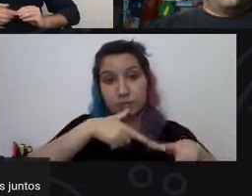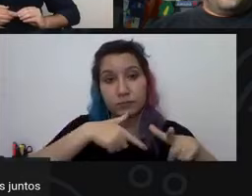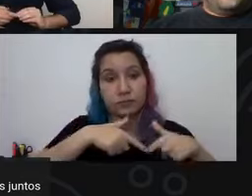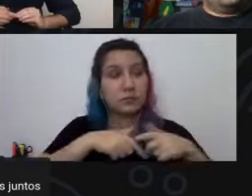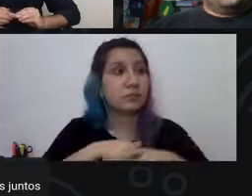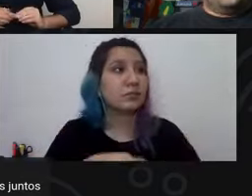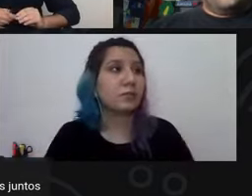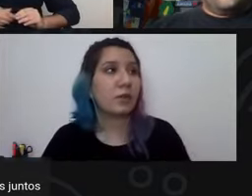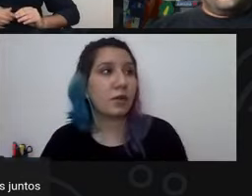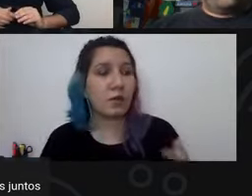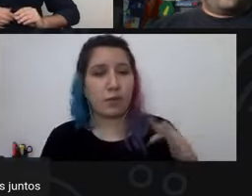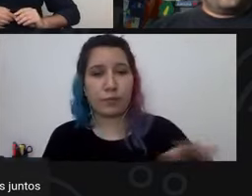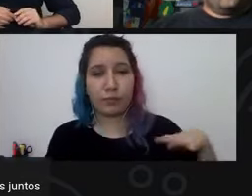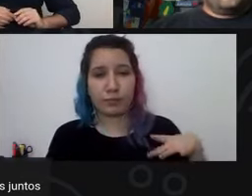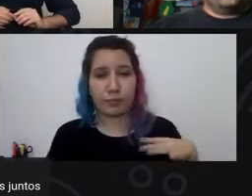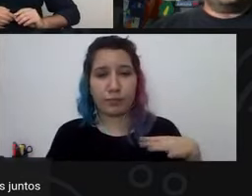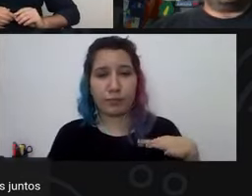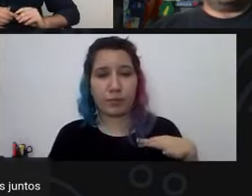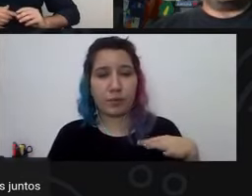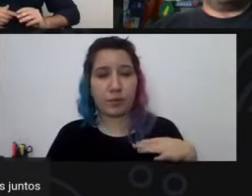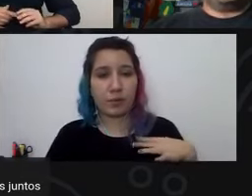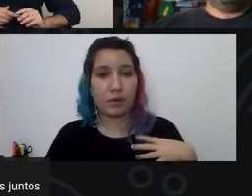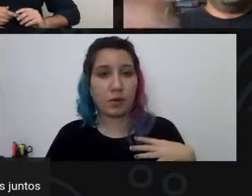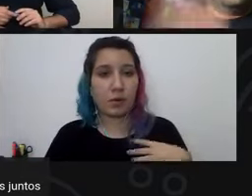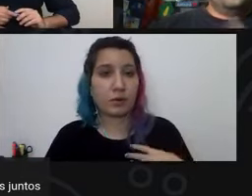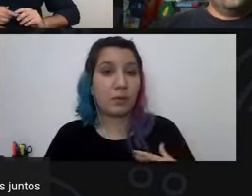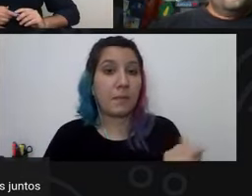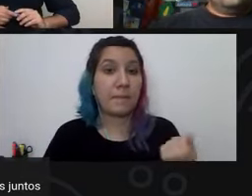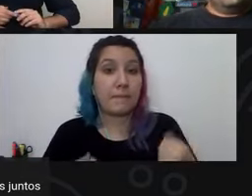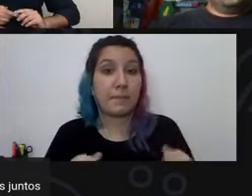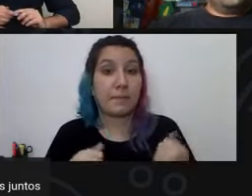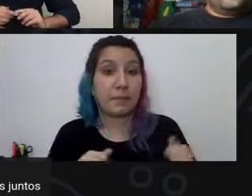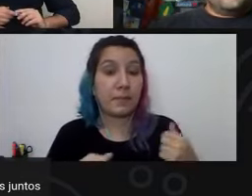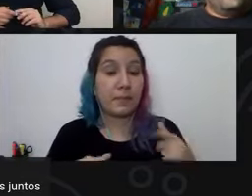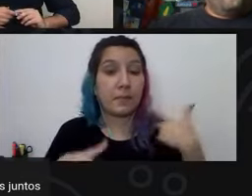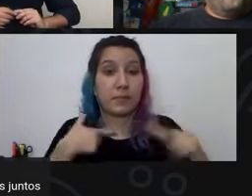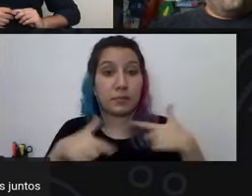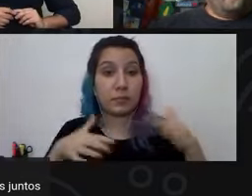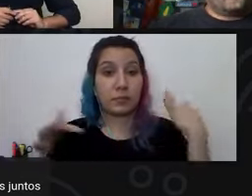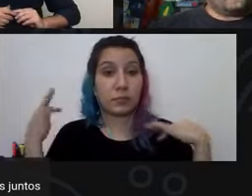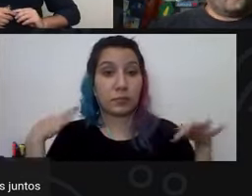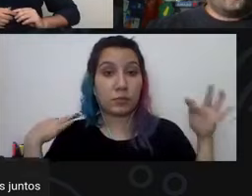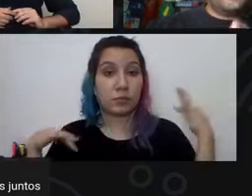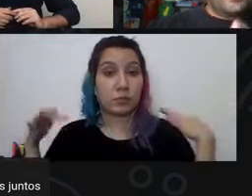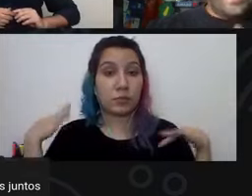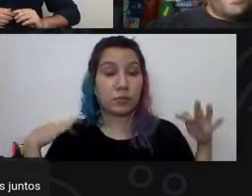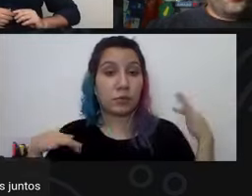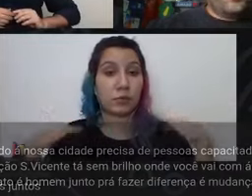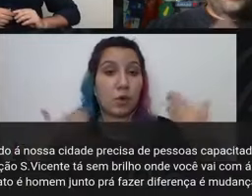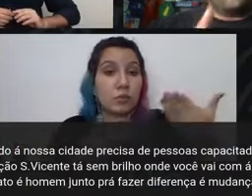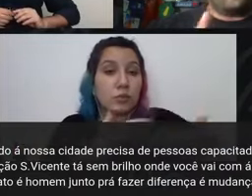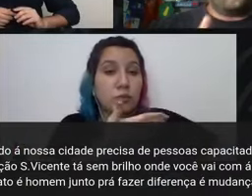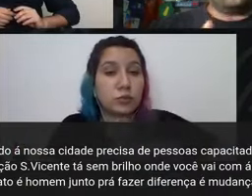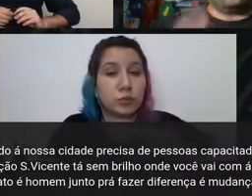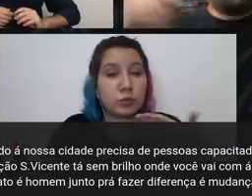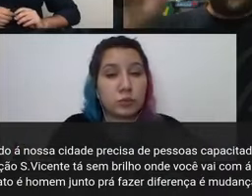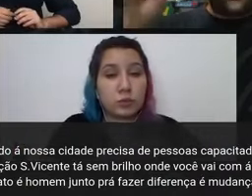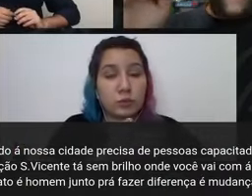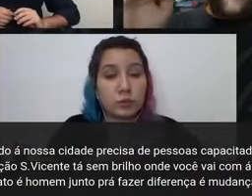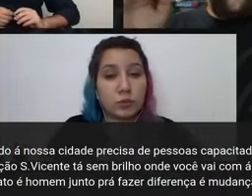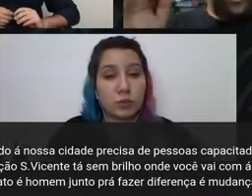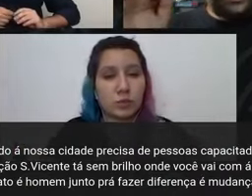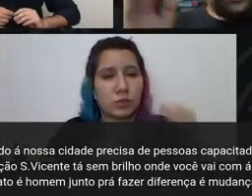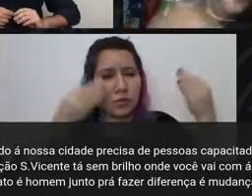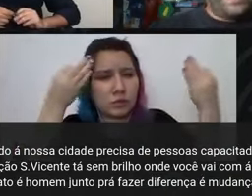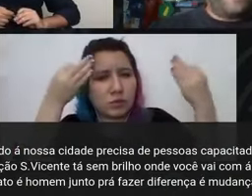determinados feriados e épocas do ano. A gente tem que trabalhar um turismo que consiga trazer um fluxo ordenado, eu gosto de colocar